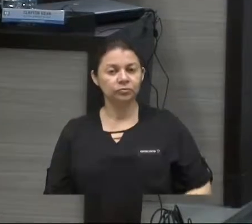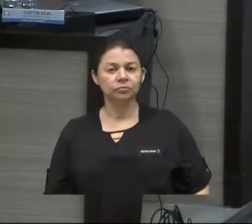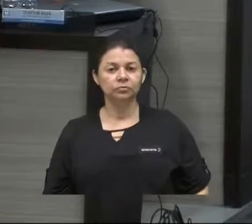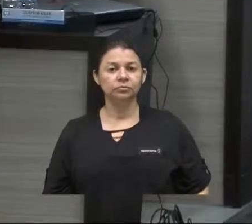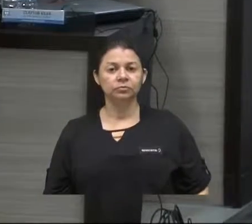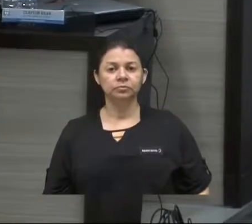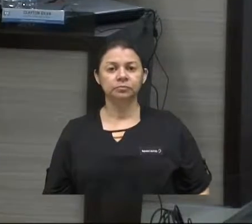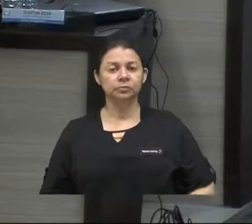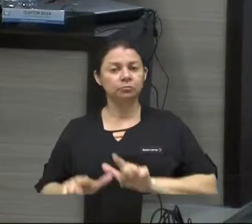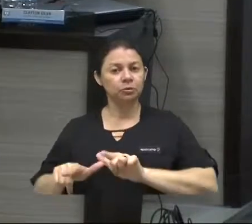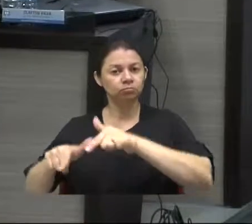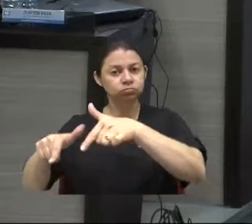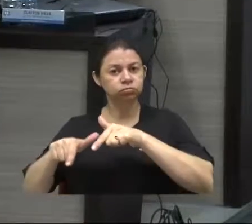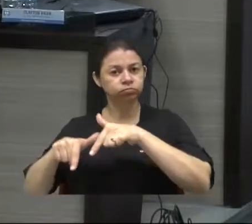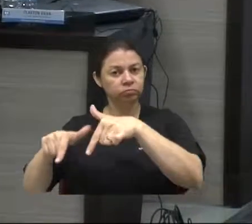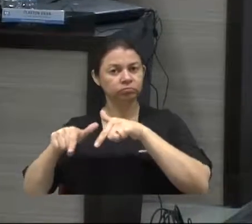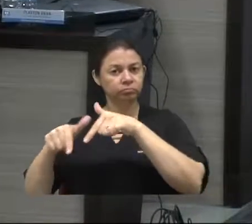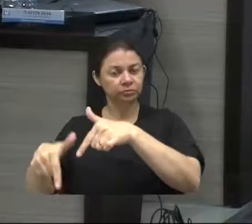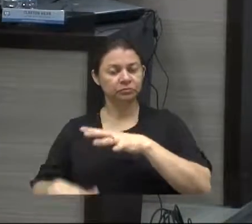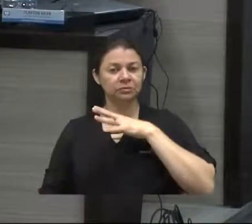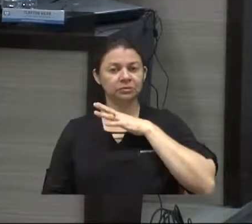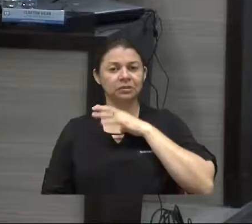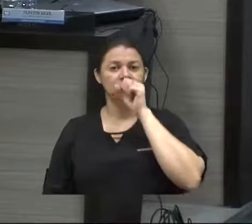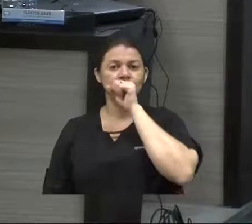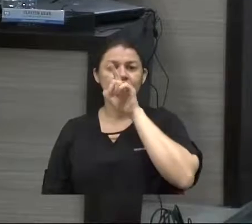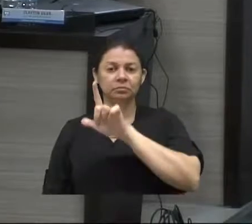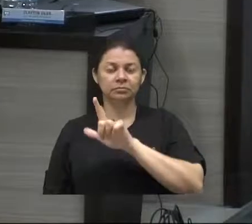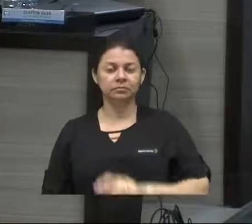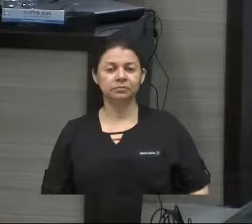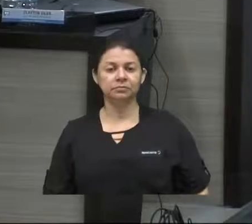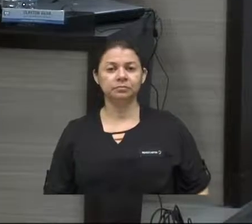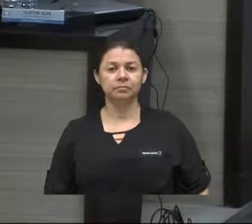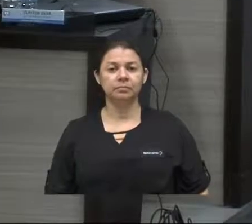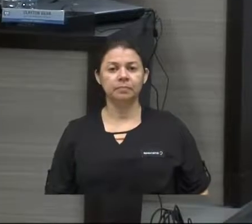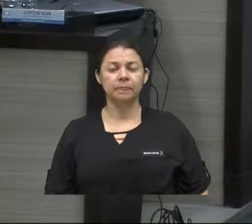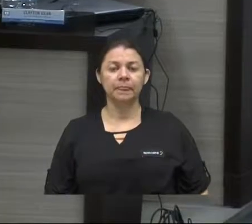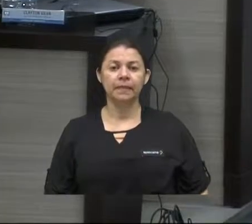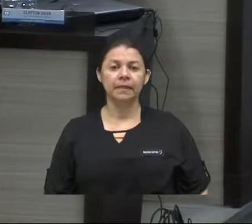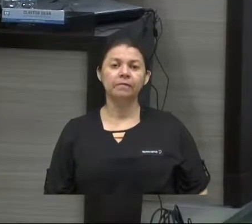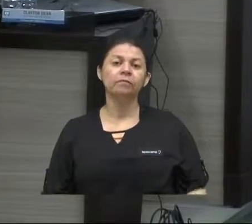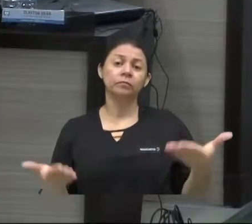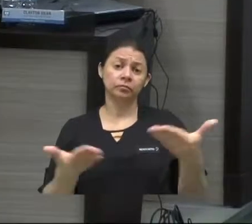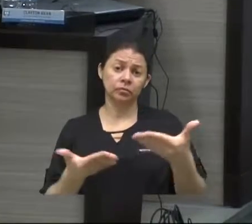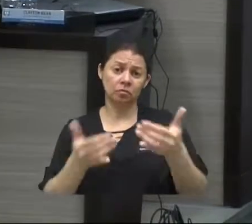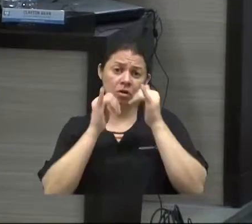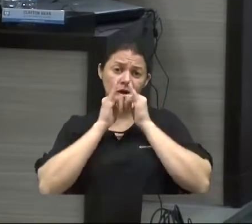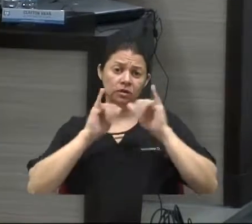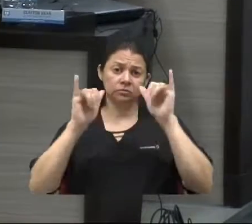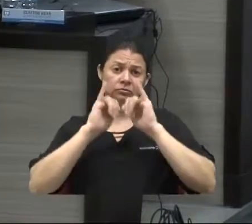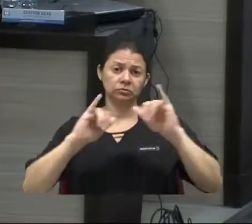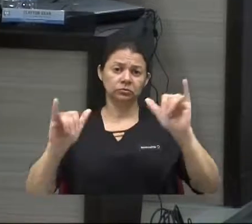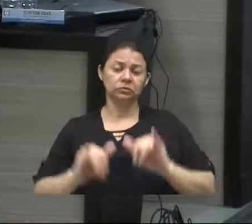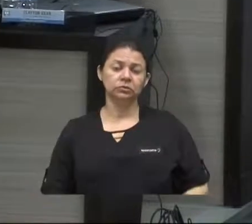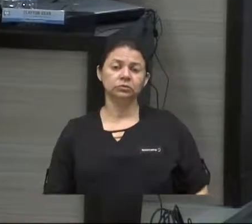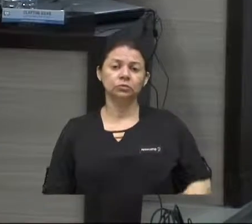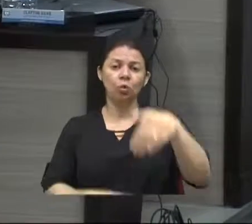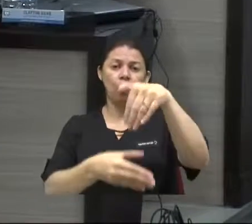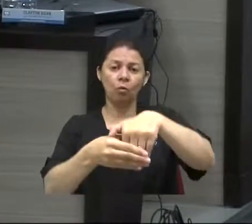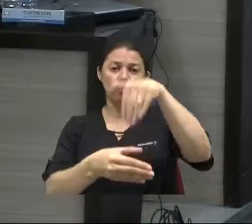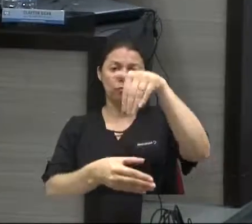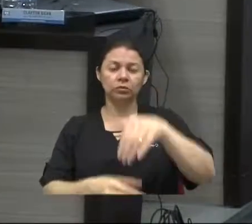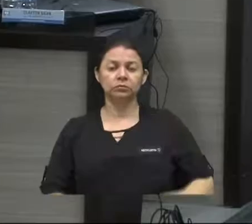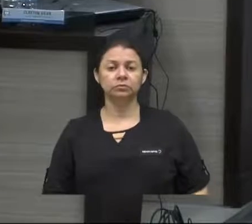de Limeira e aos cidadãos limeirenses. E, sendo assim, presidente, eu quero declarar o meu